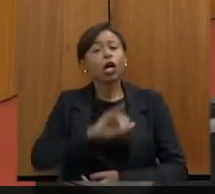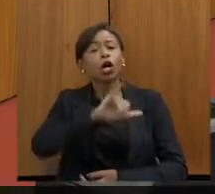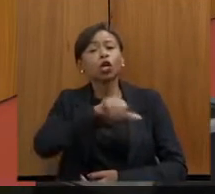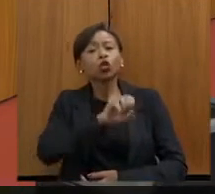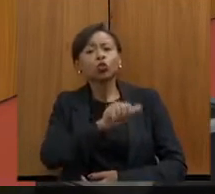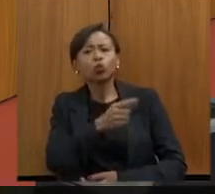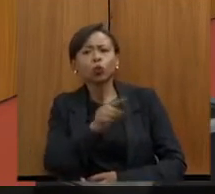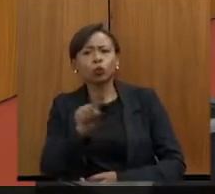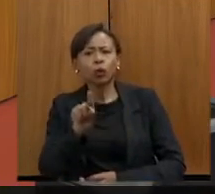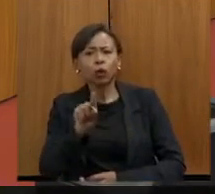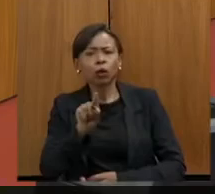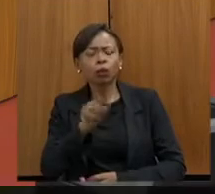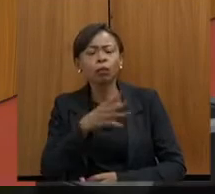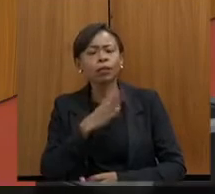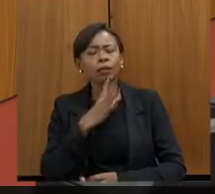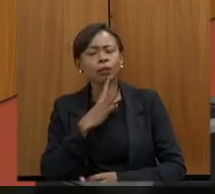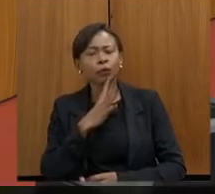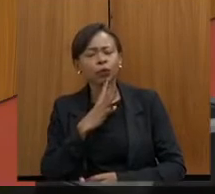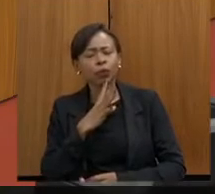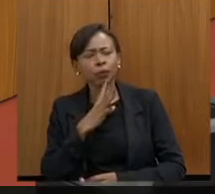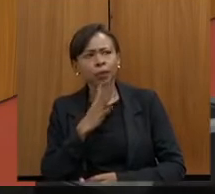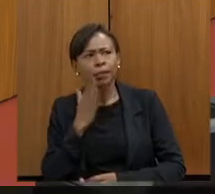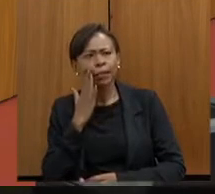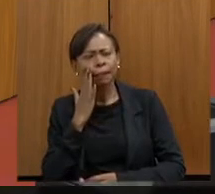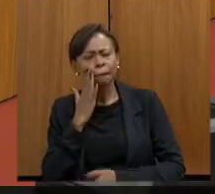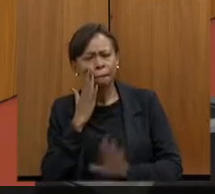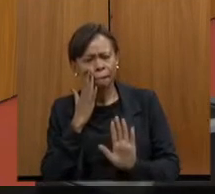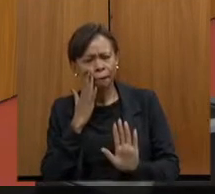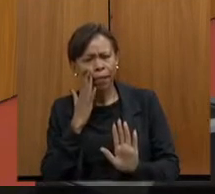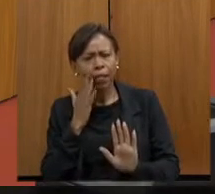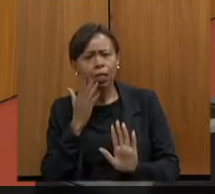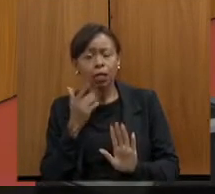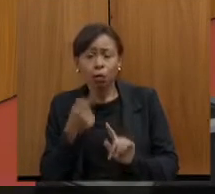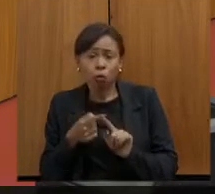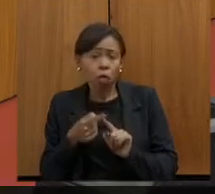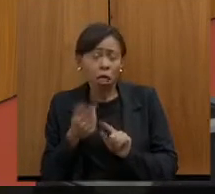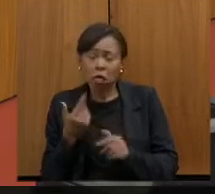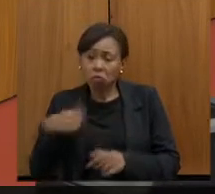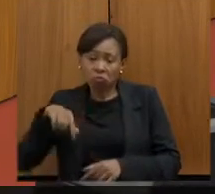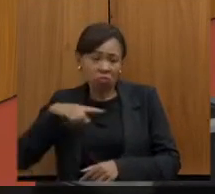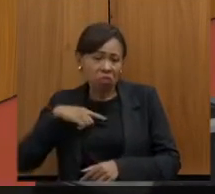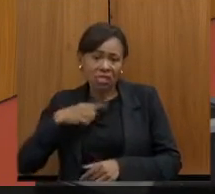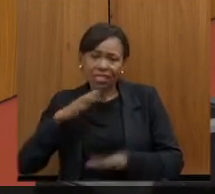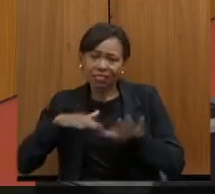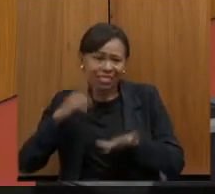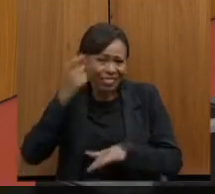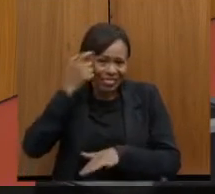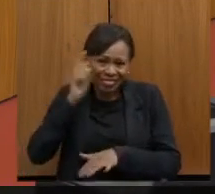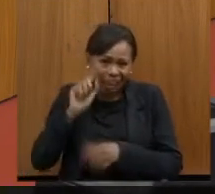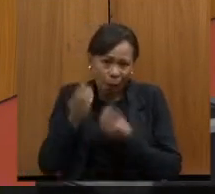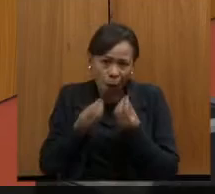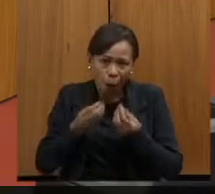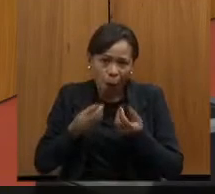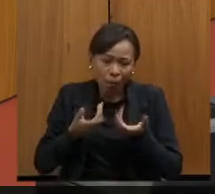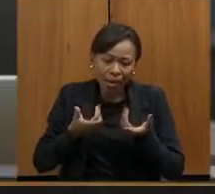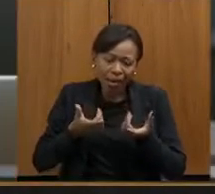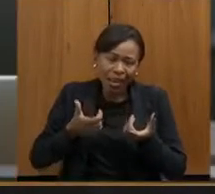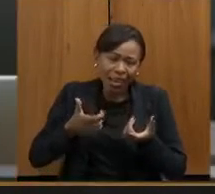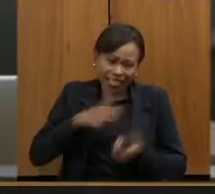só para conhecimento mesmo, que às vezes a gente também não tem muito entendimento da área, esse